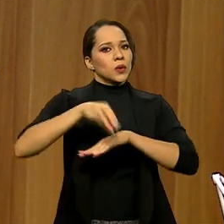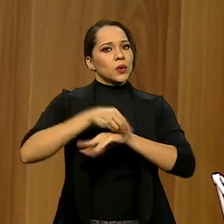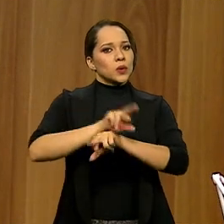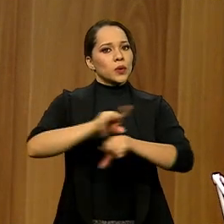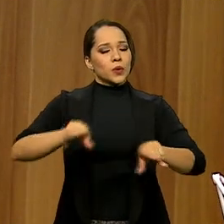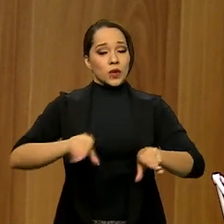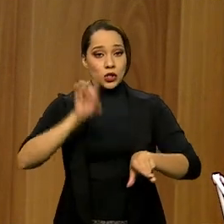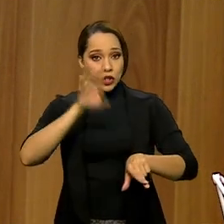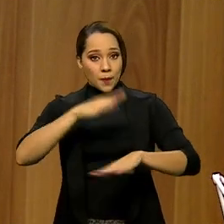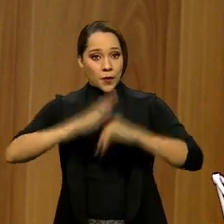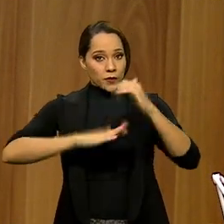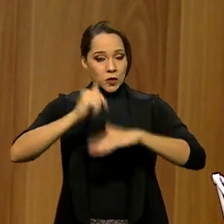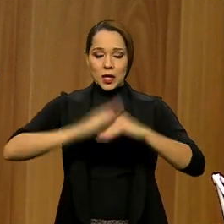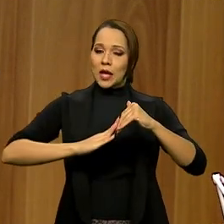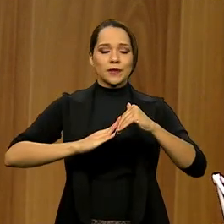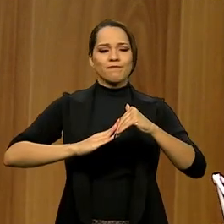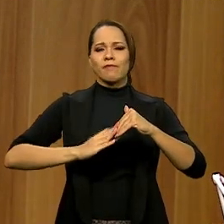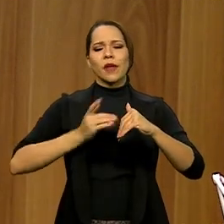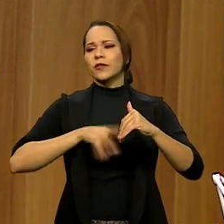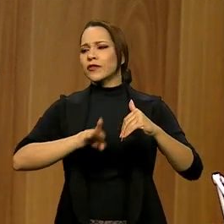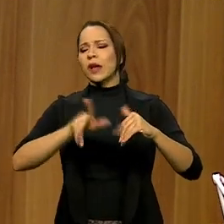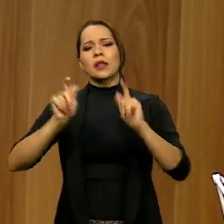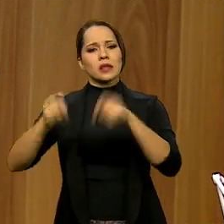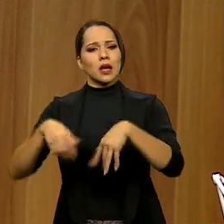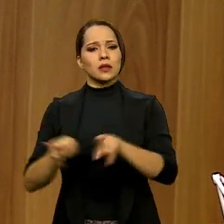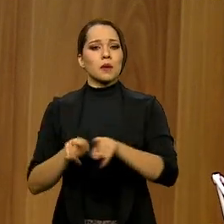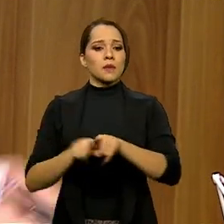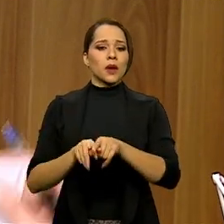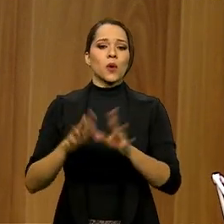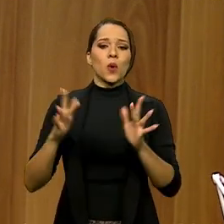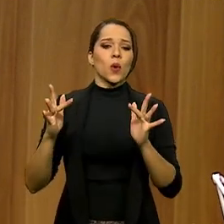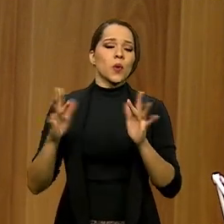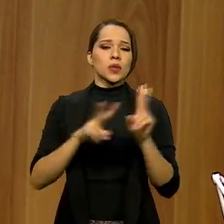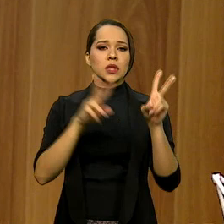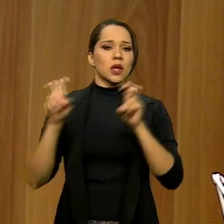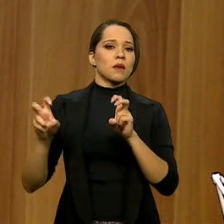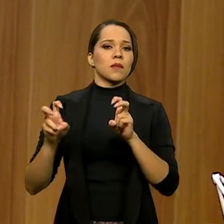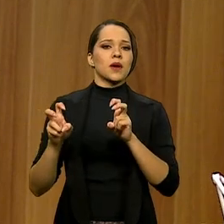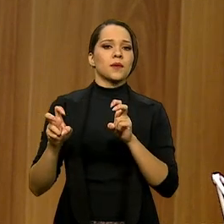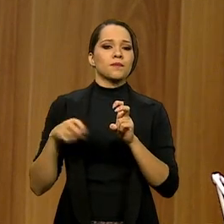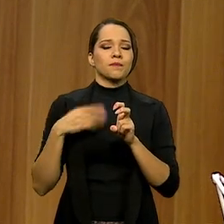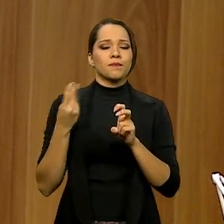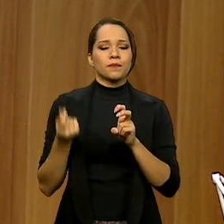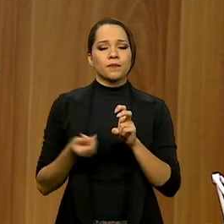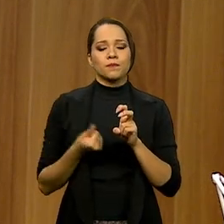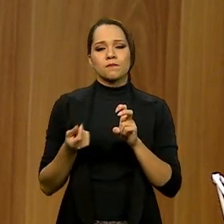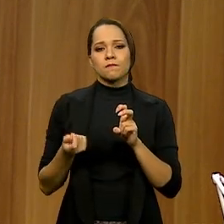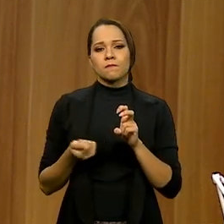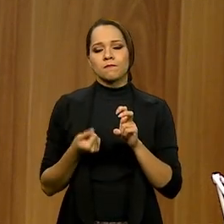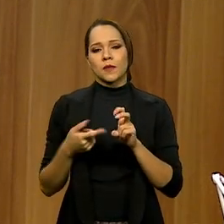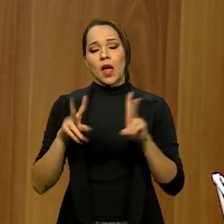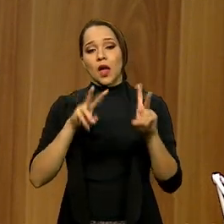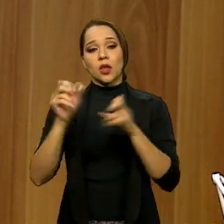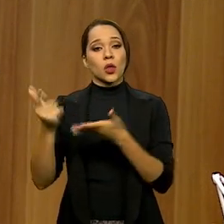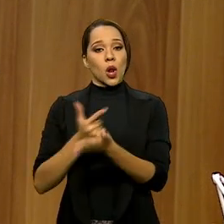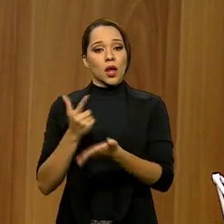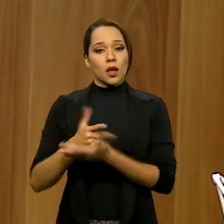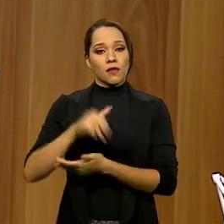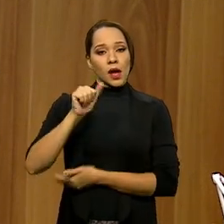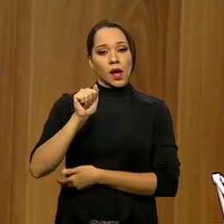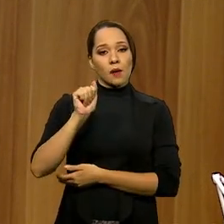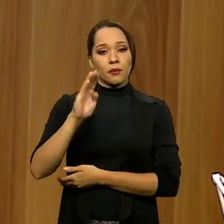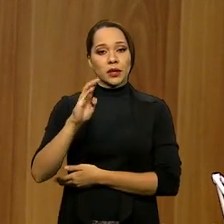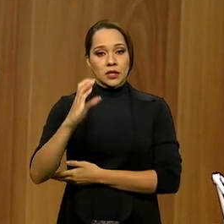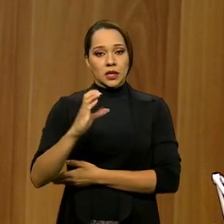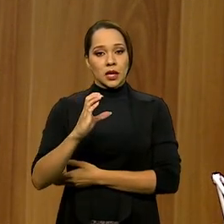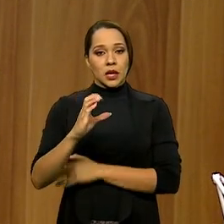são só para os profissionais, né? Inclusive, com relação ao livro ABC da Primeira Infância,